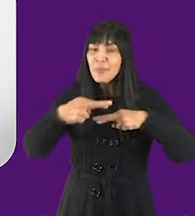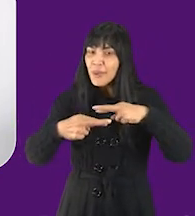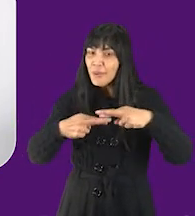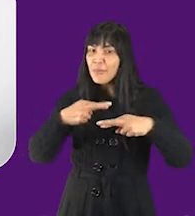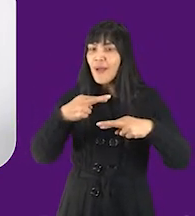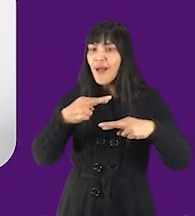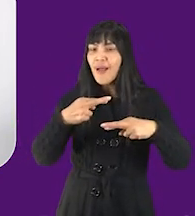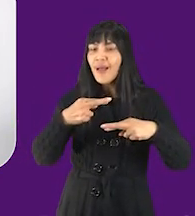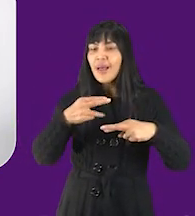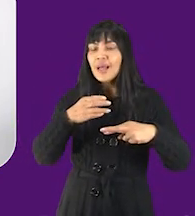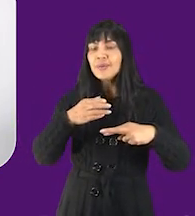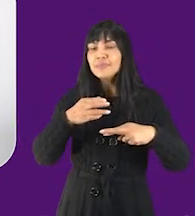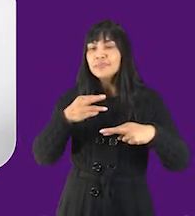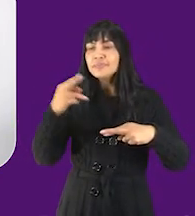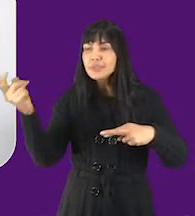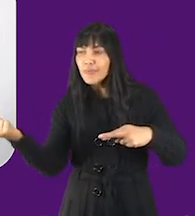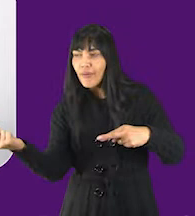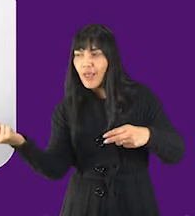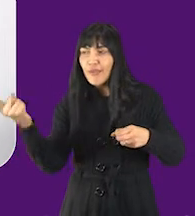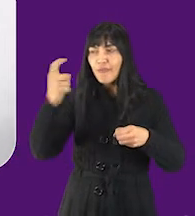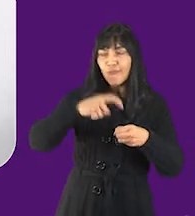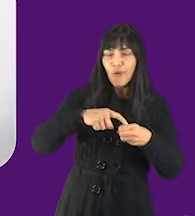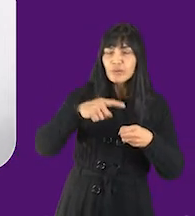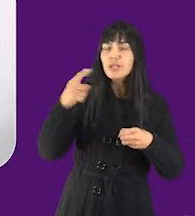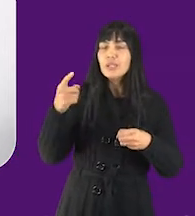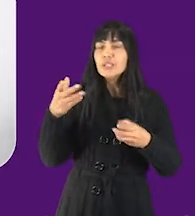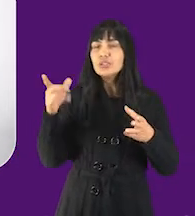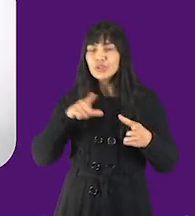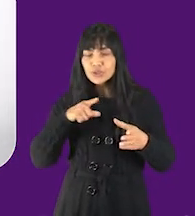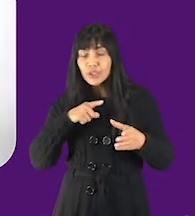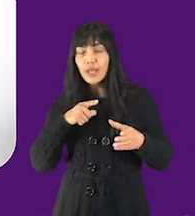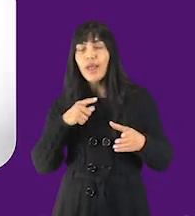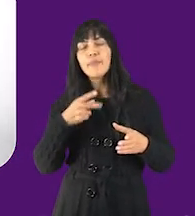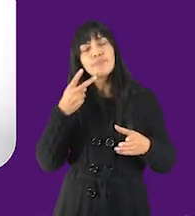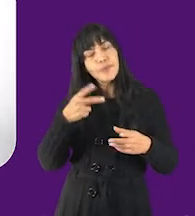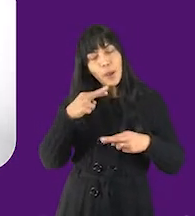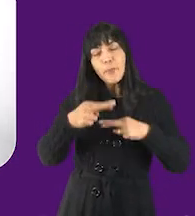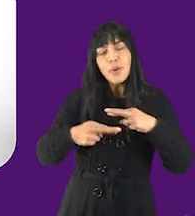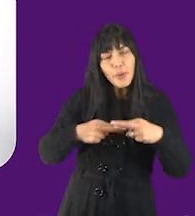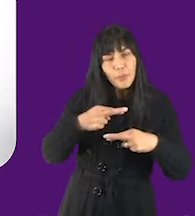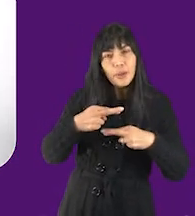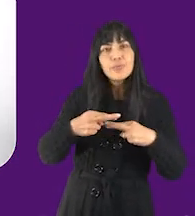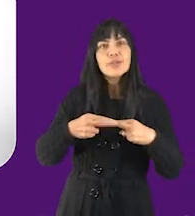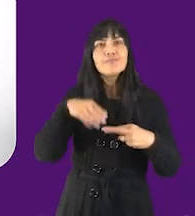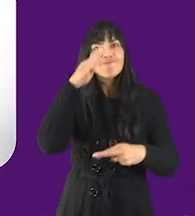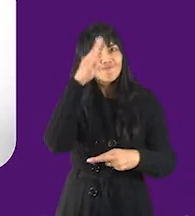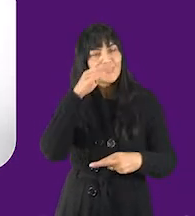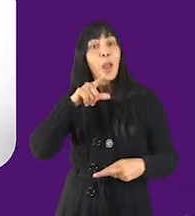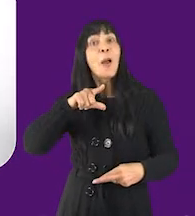embalagens pós-consumo, né? Nós temos metas muito agressivas de reciclagem no Brasil.